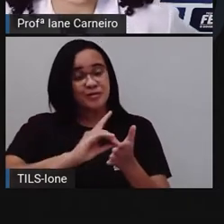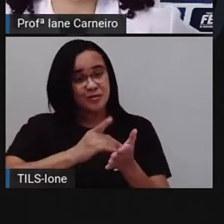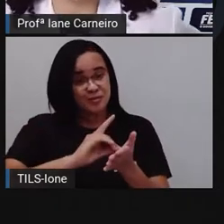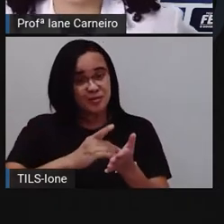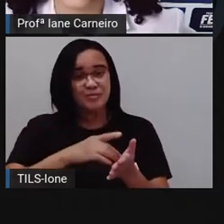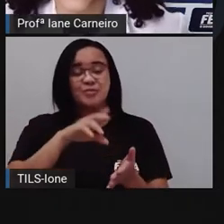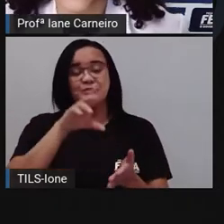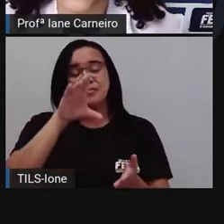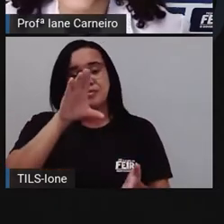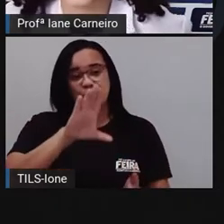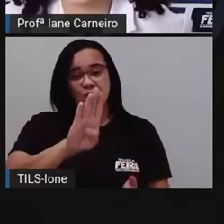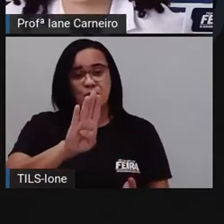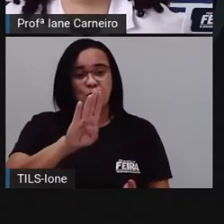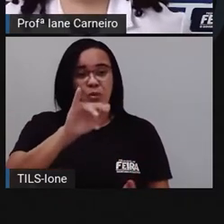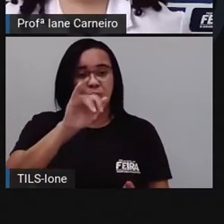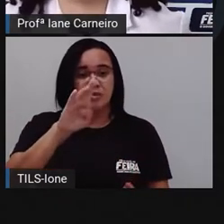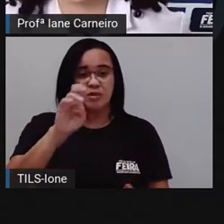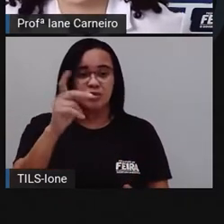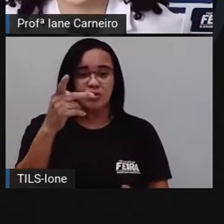inteligência animais.